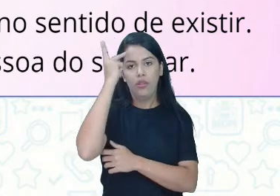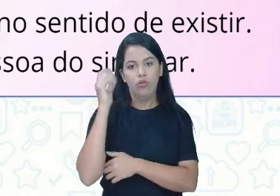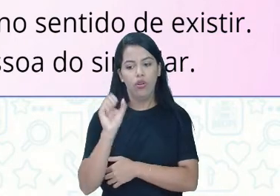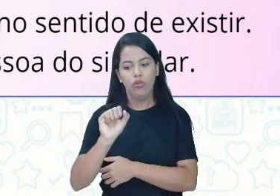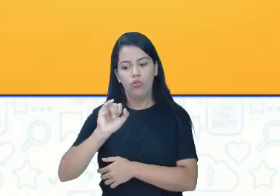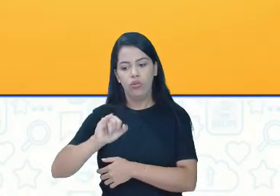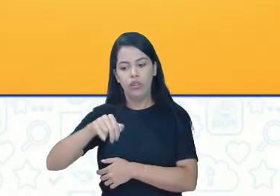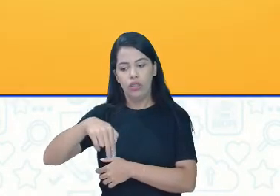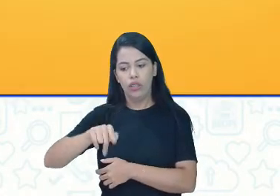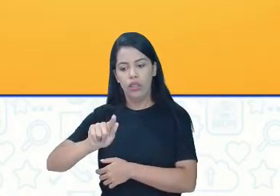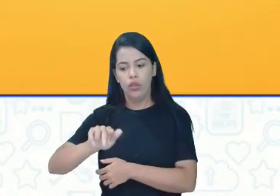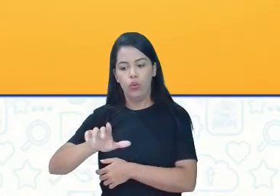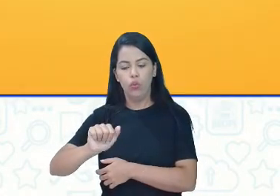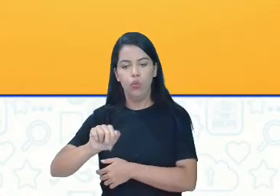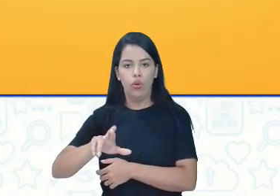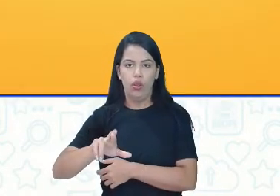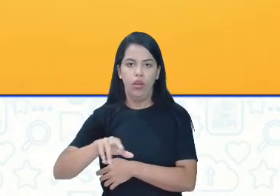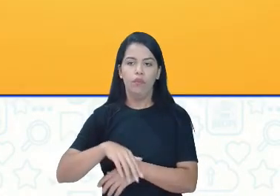singular.